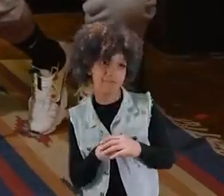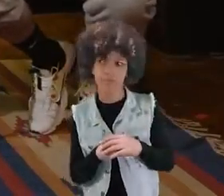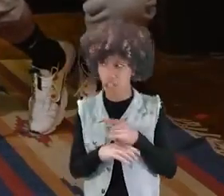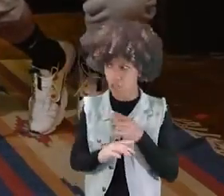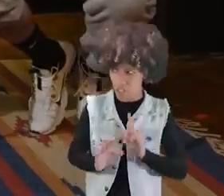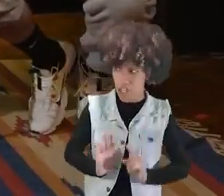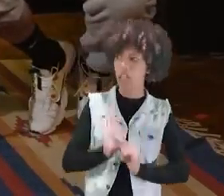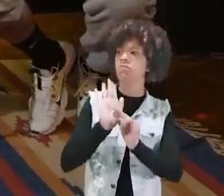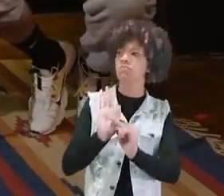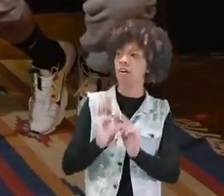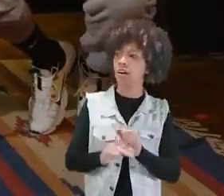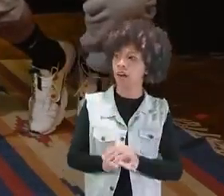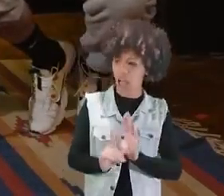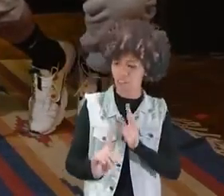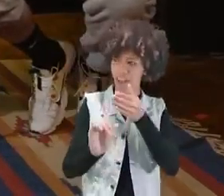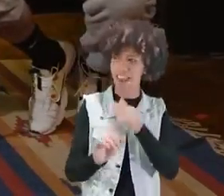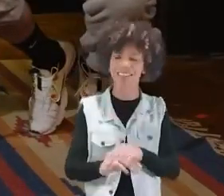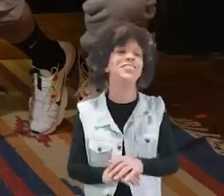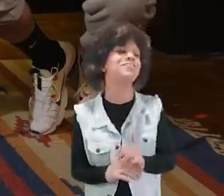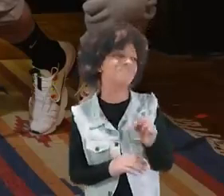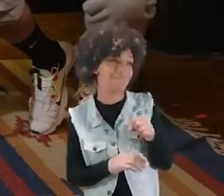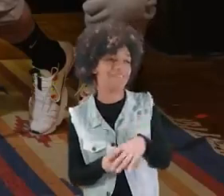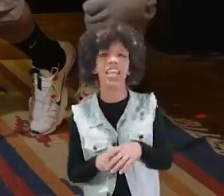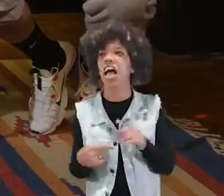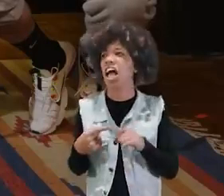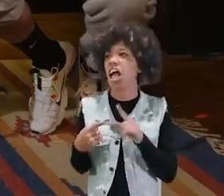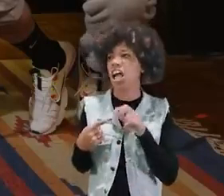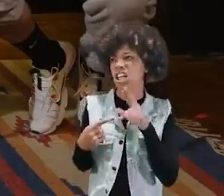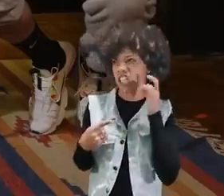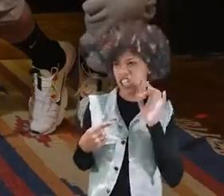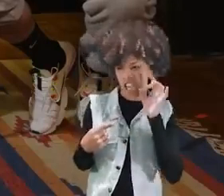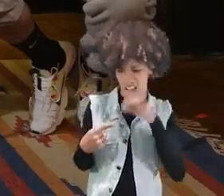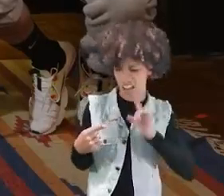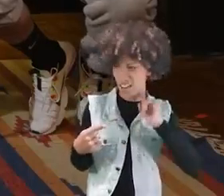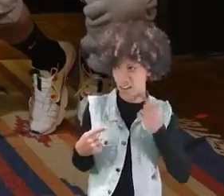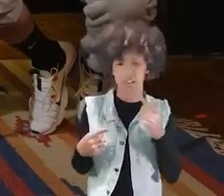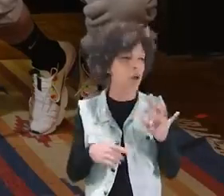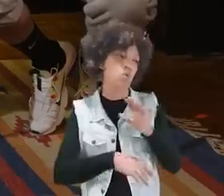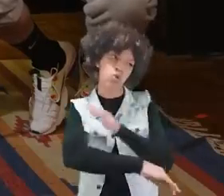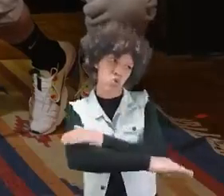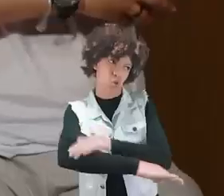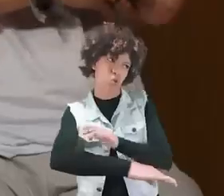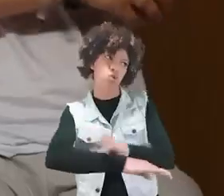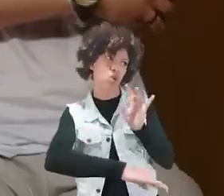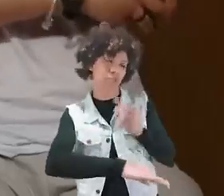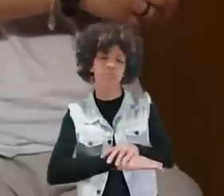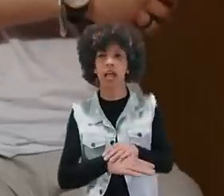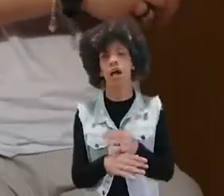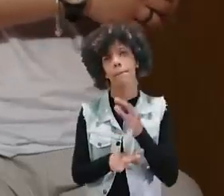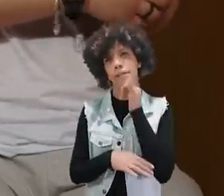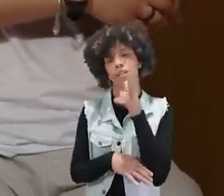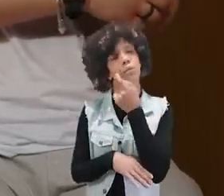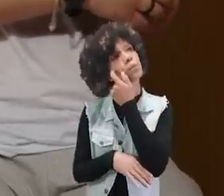e tu ia na frente para porrada lixeira não só aqui só no braço a gente